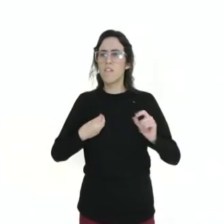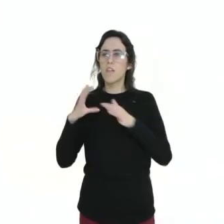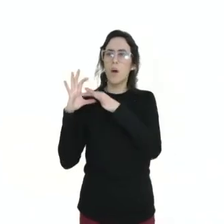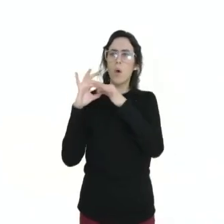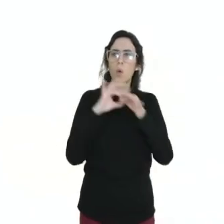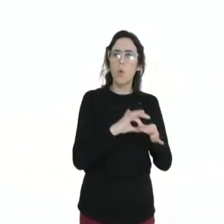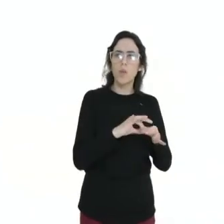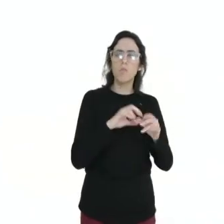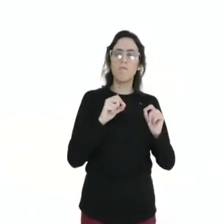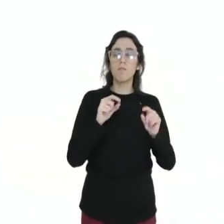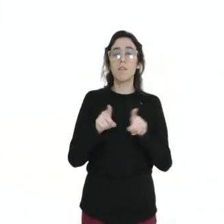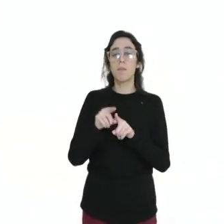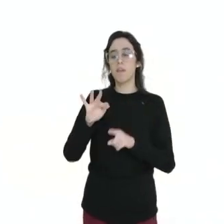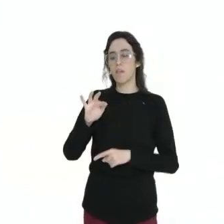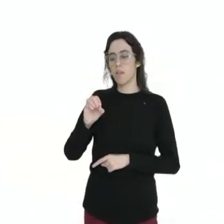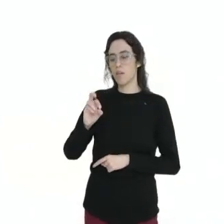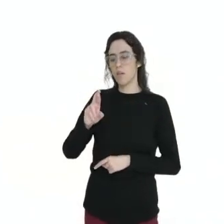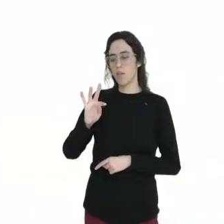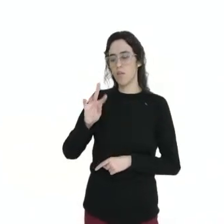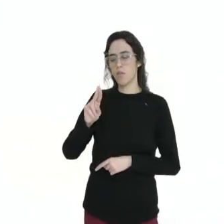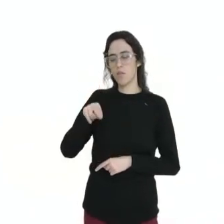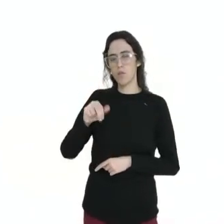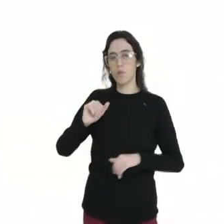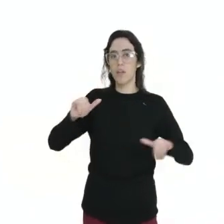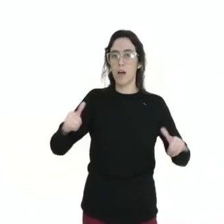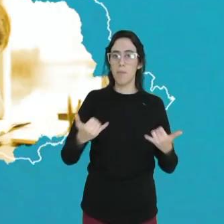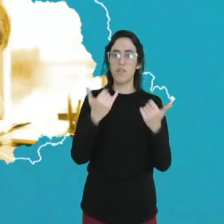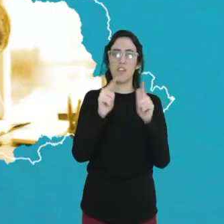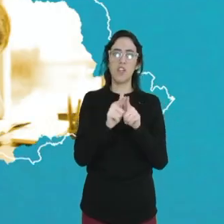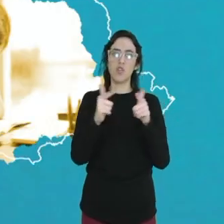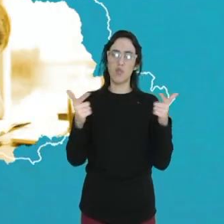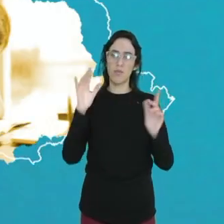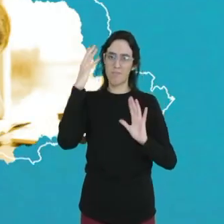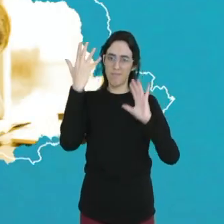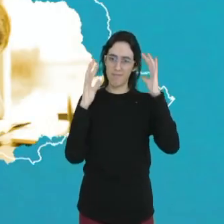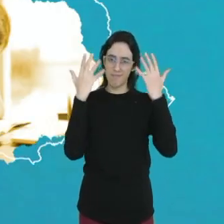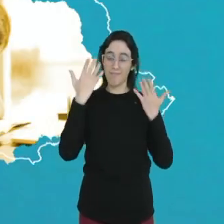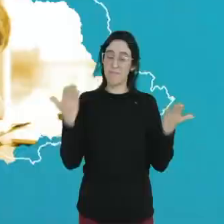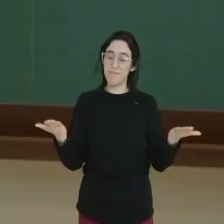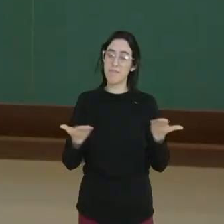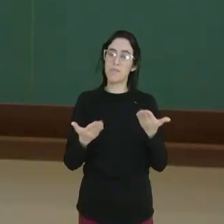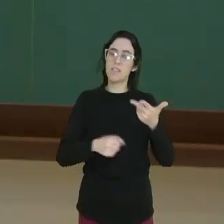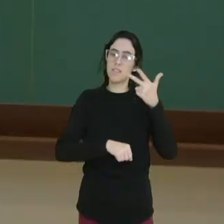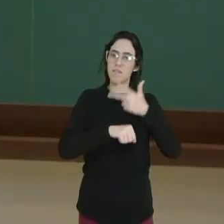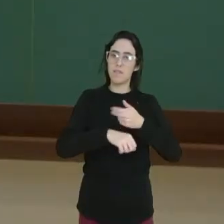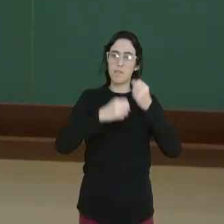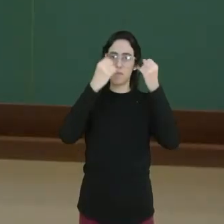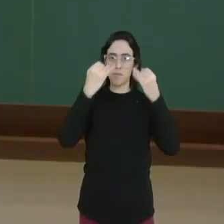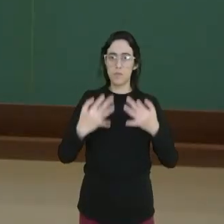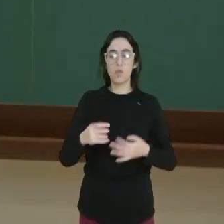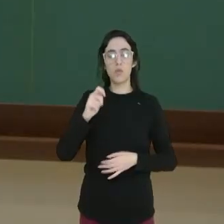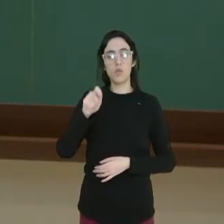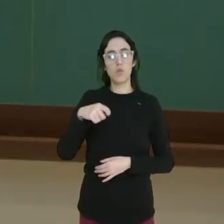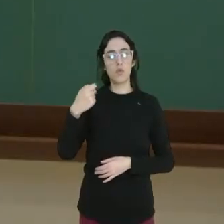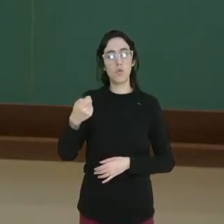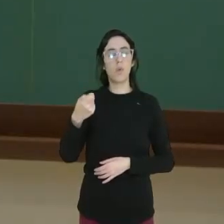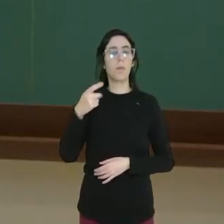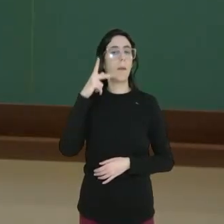a fortuna, aproveitar da sorte dos acontecimentos. Então, neste vídeo, nós falamos